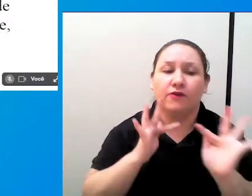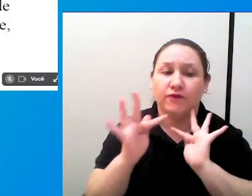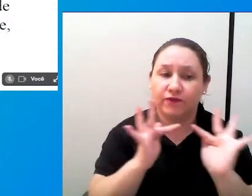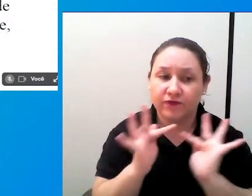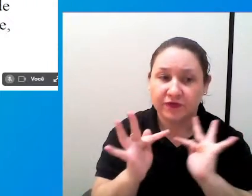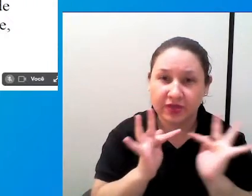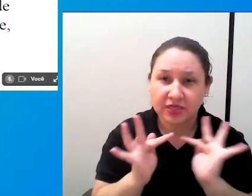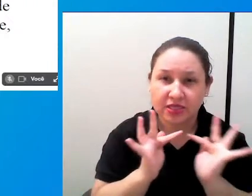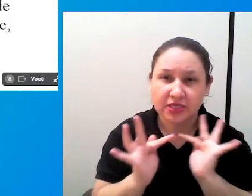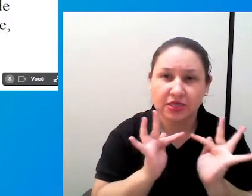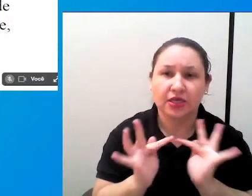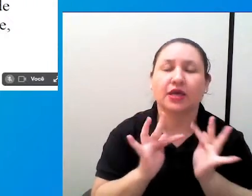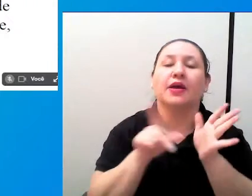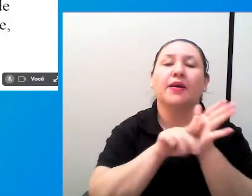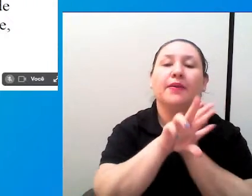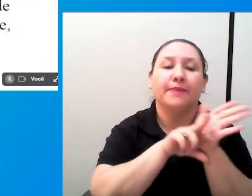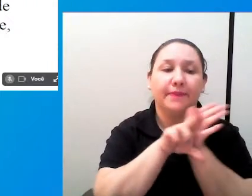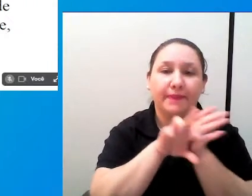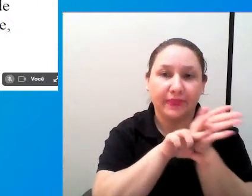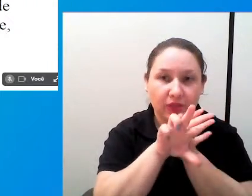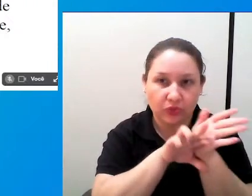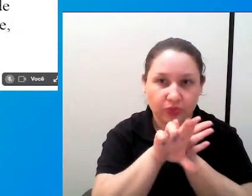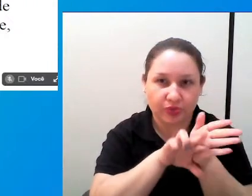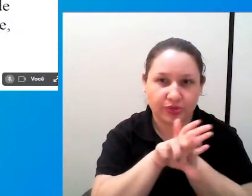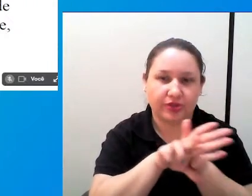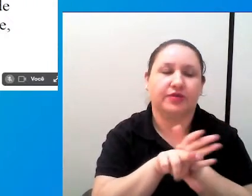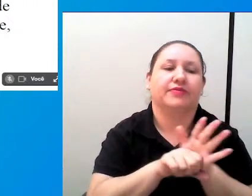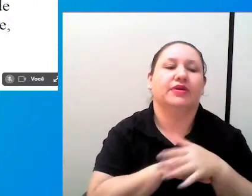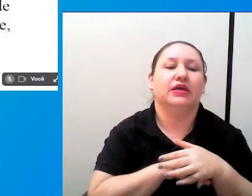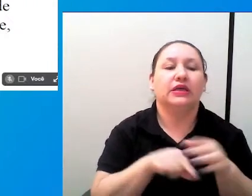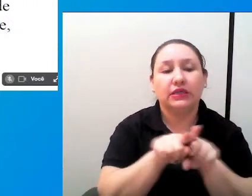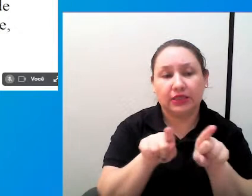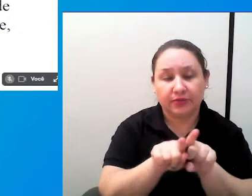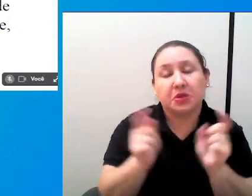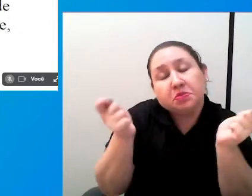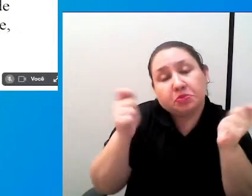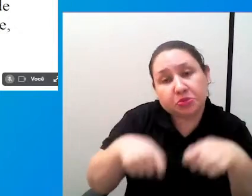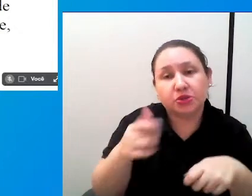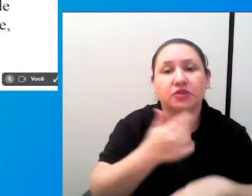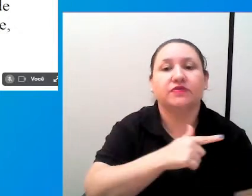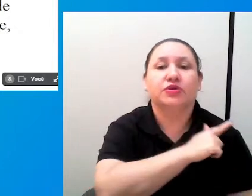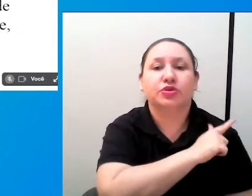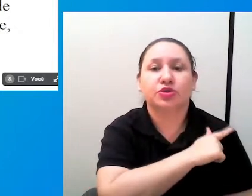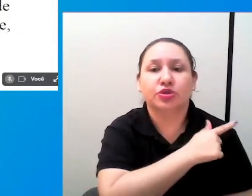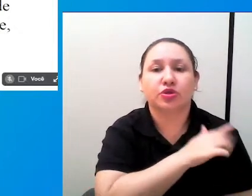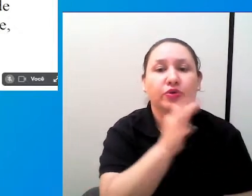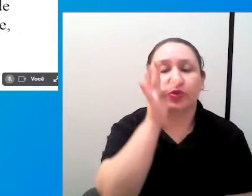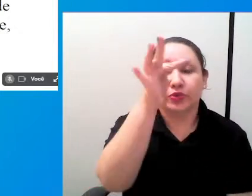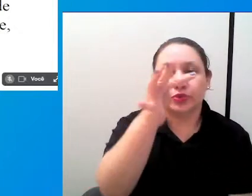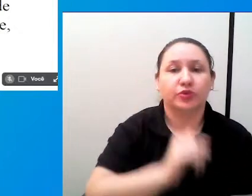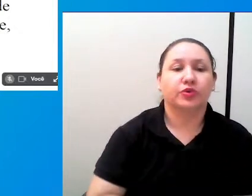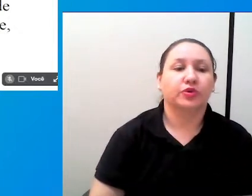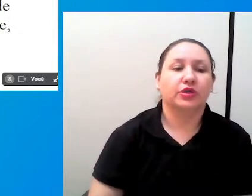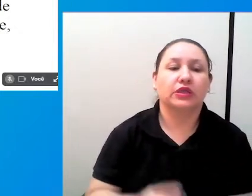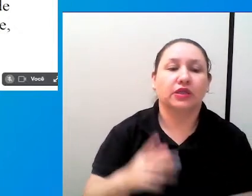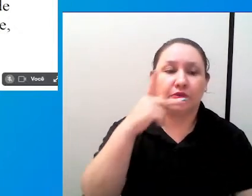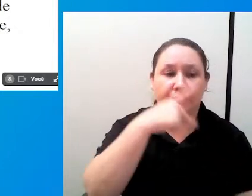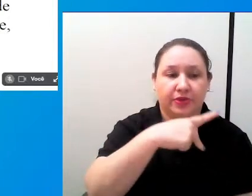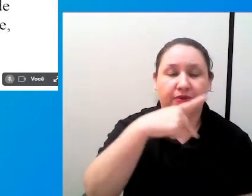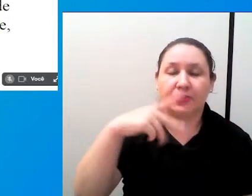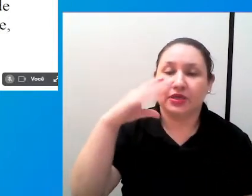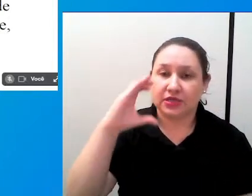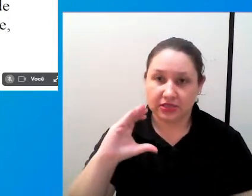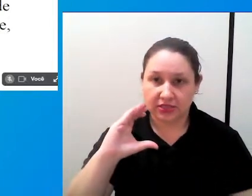e química, física e biologia, além da gestão. Então, ofertadas 60 vagas. O nosso PPC atualmente está passando em processo